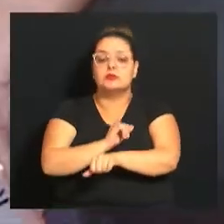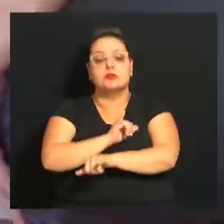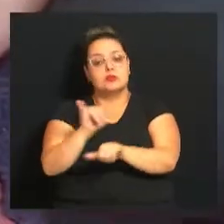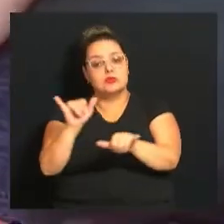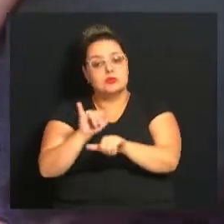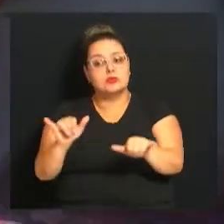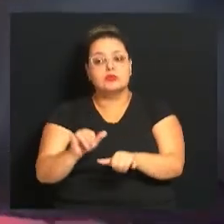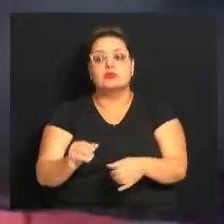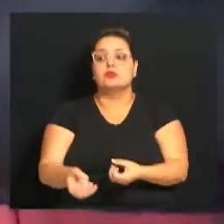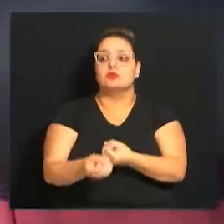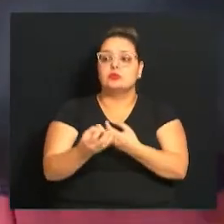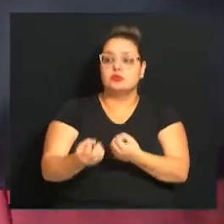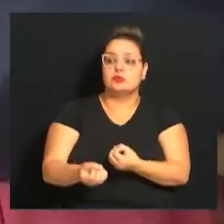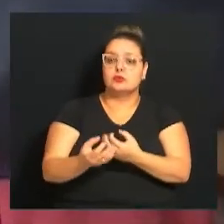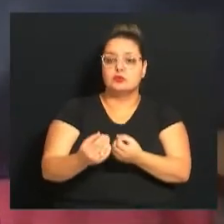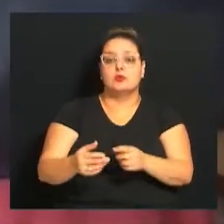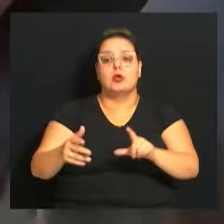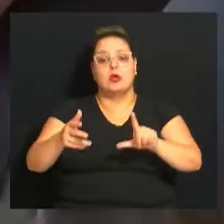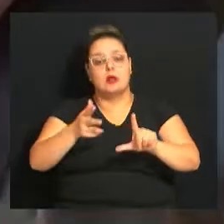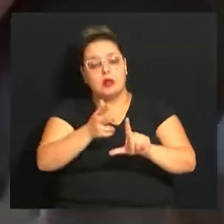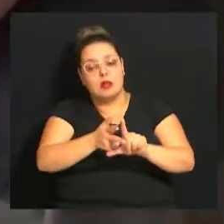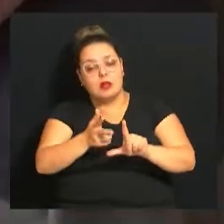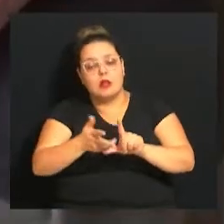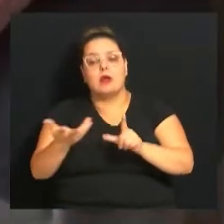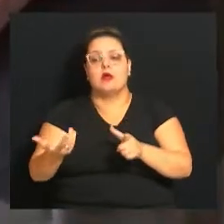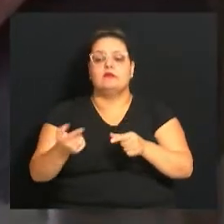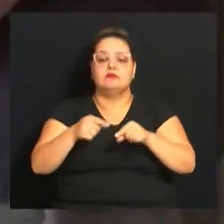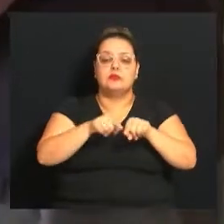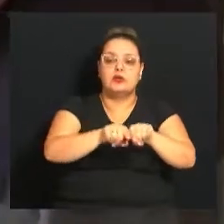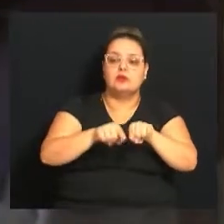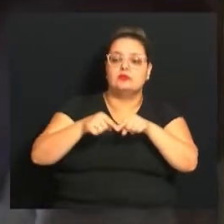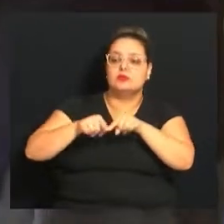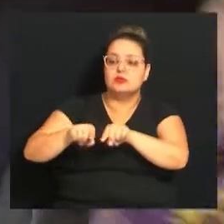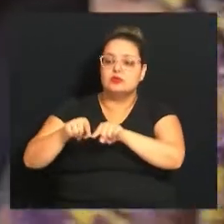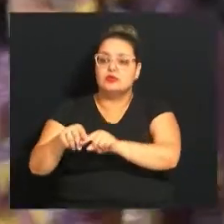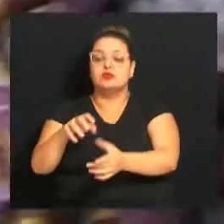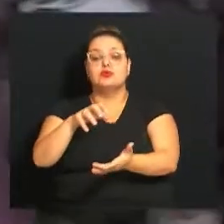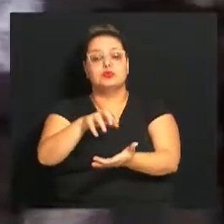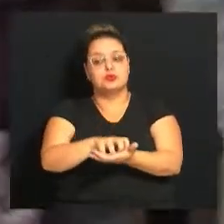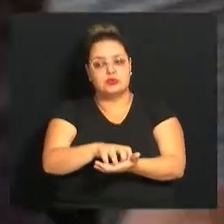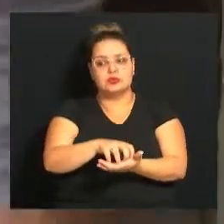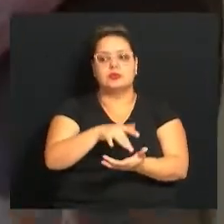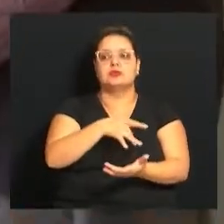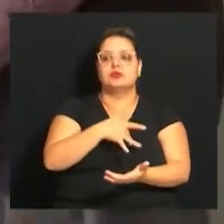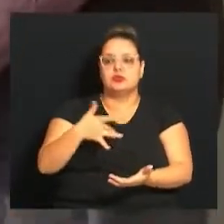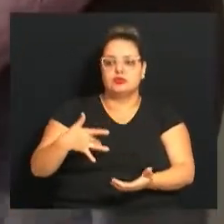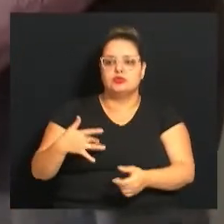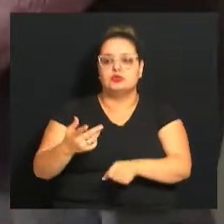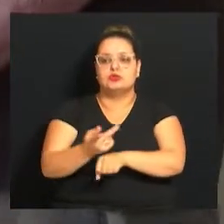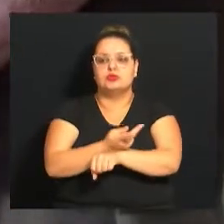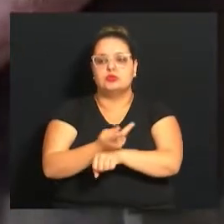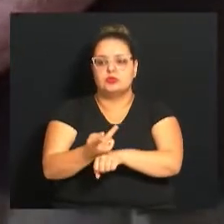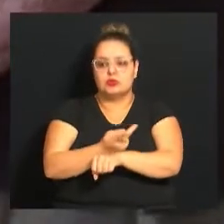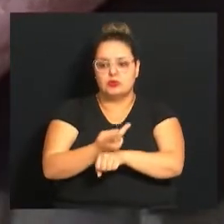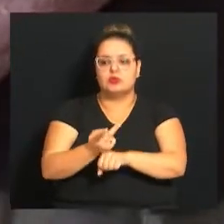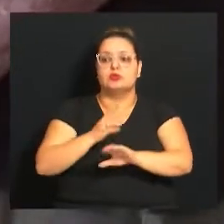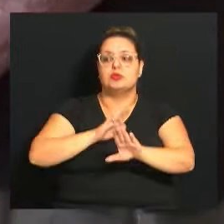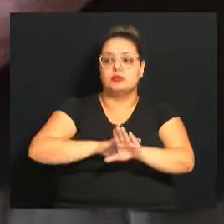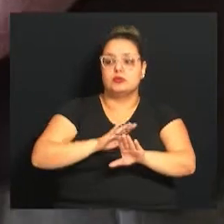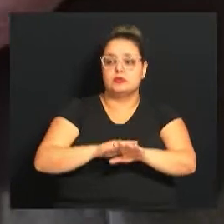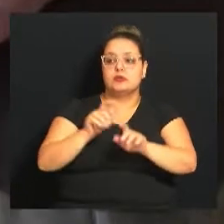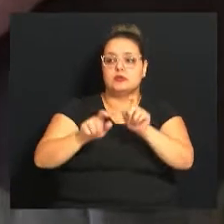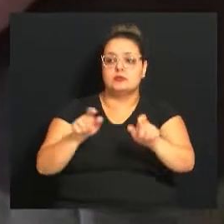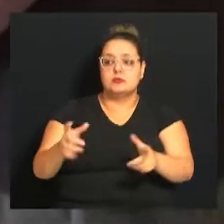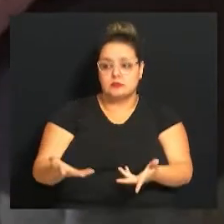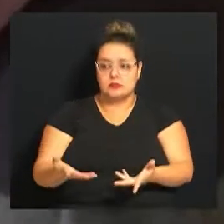informação, lives, fazendo parceria com as próprias equipes dos centros de saúde para que busquem de uma forma mais ativa essa população para a gente atingir a